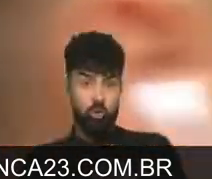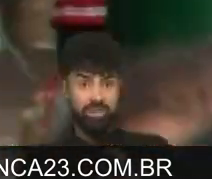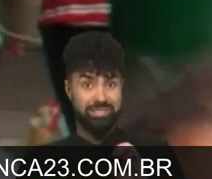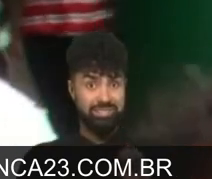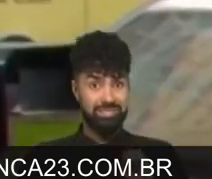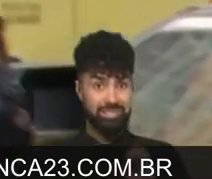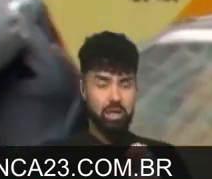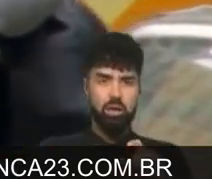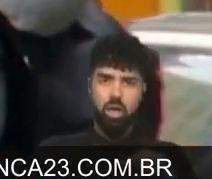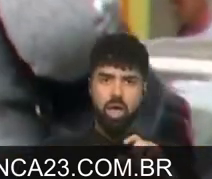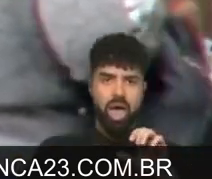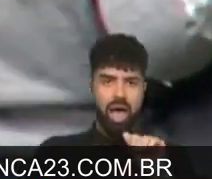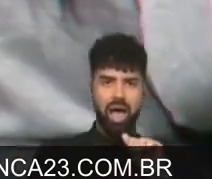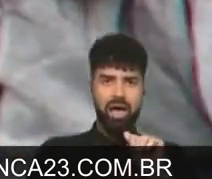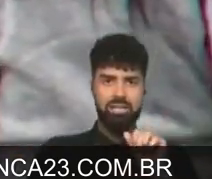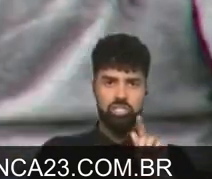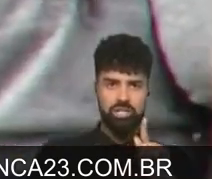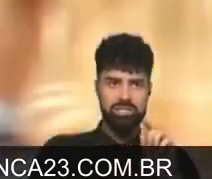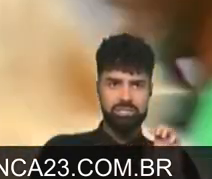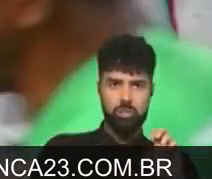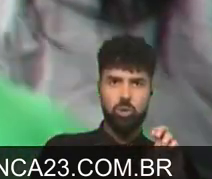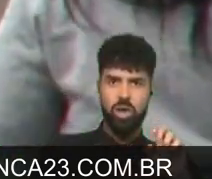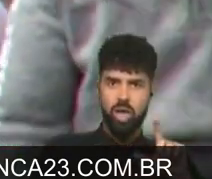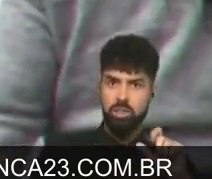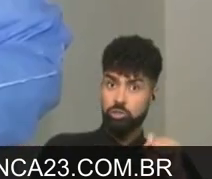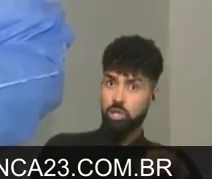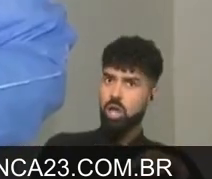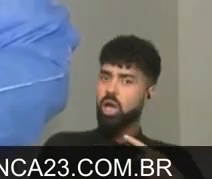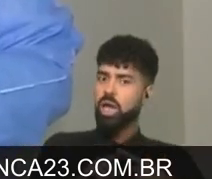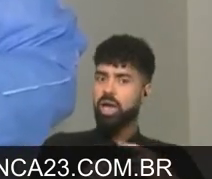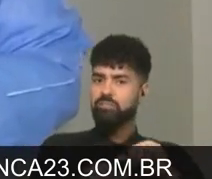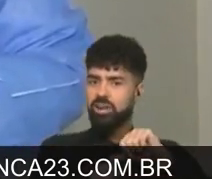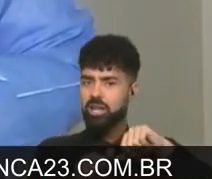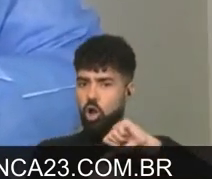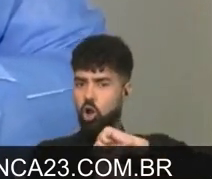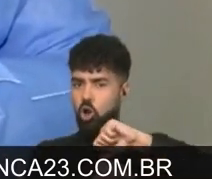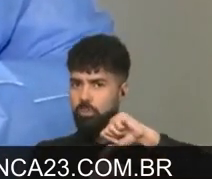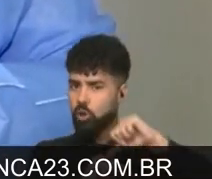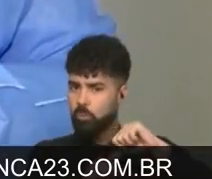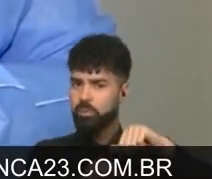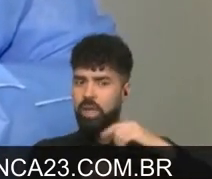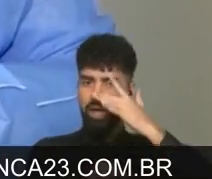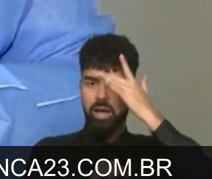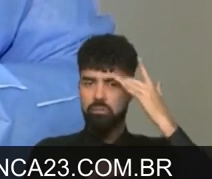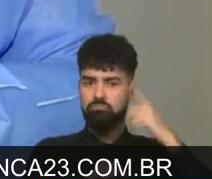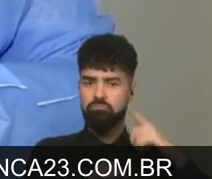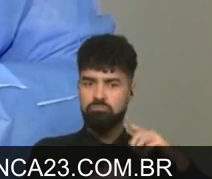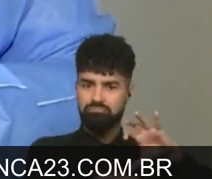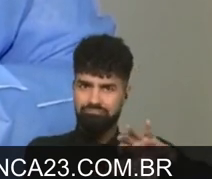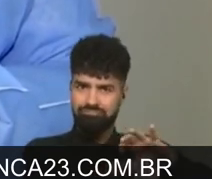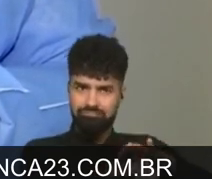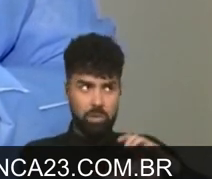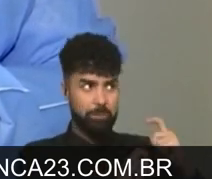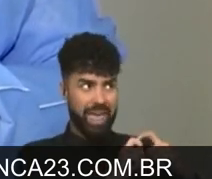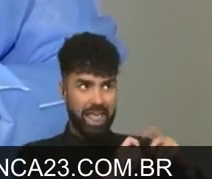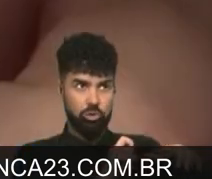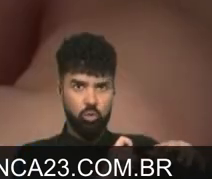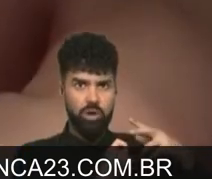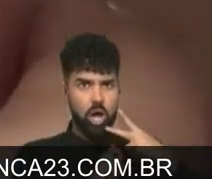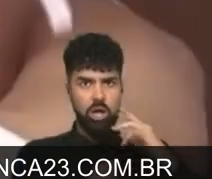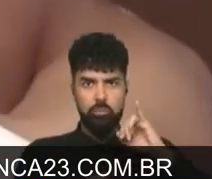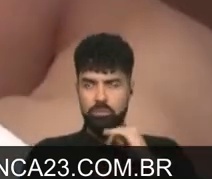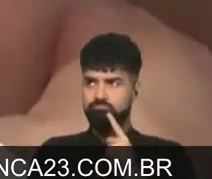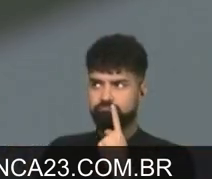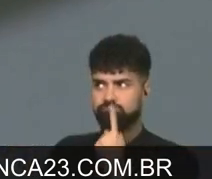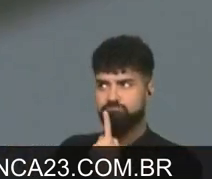Eres uma sub variante do homem infectologistas tem destacado a importância da testagem